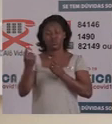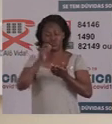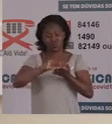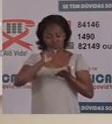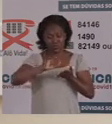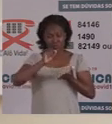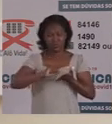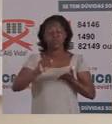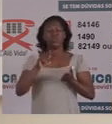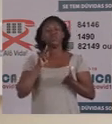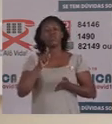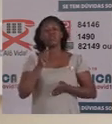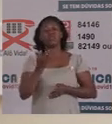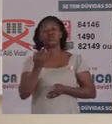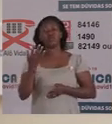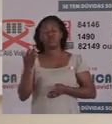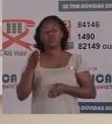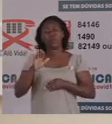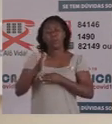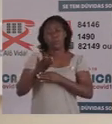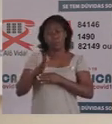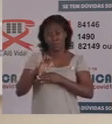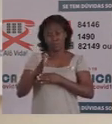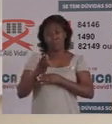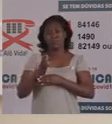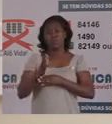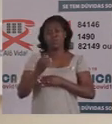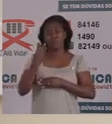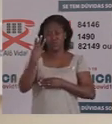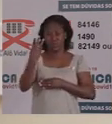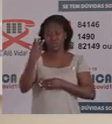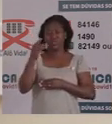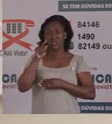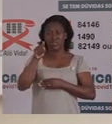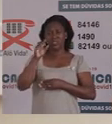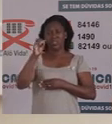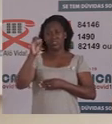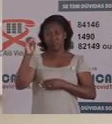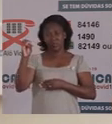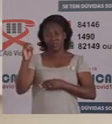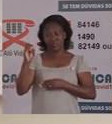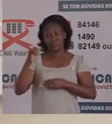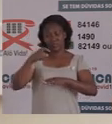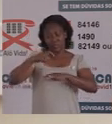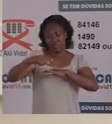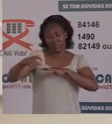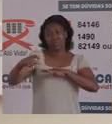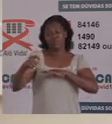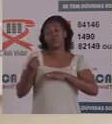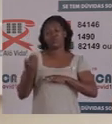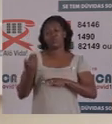Destes 8.900 casos, quase 3.000 casos registaram-se nesta semana que